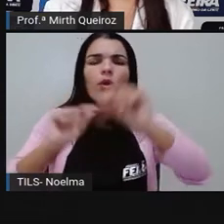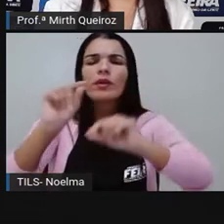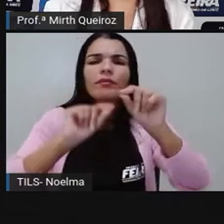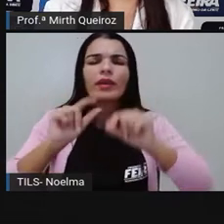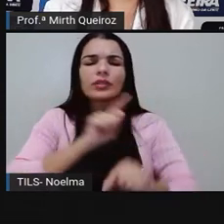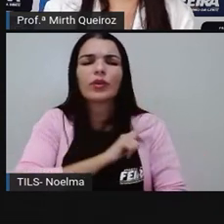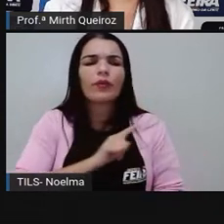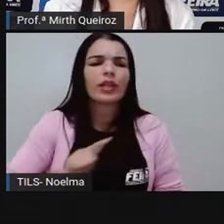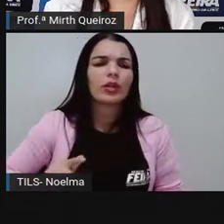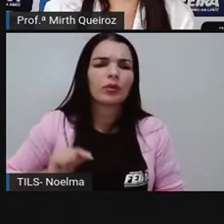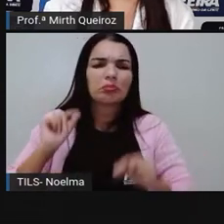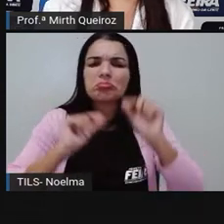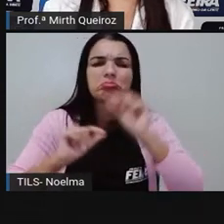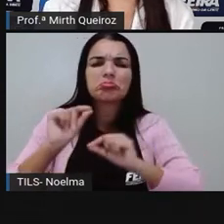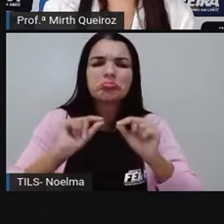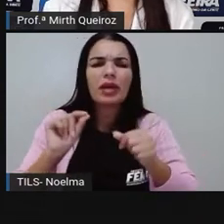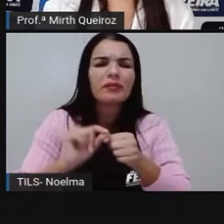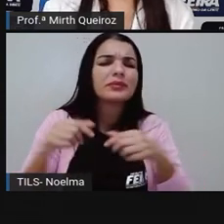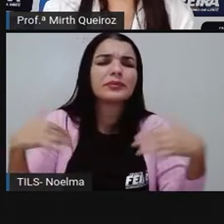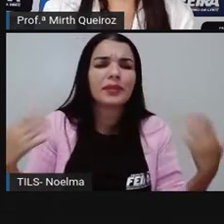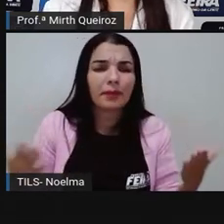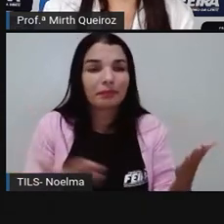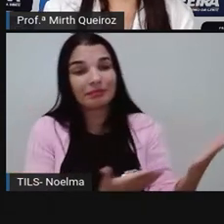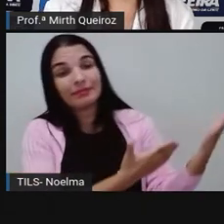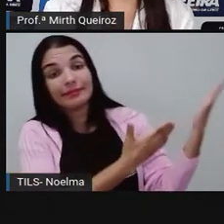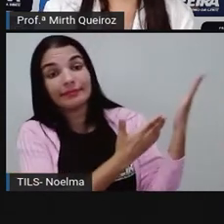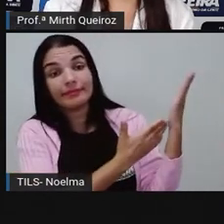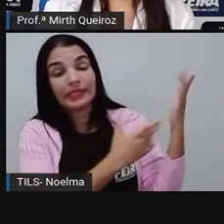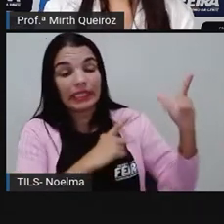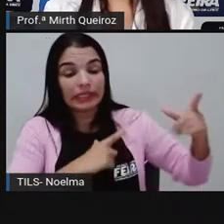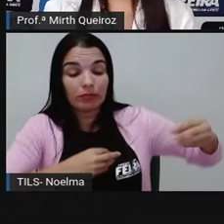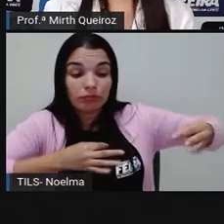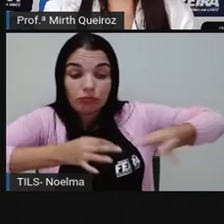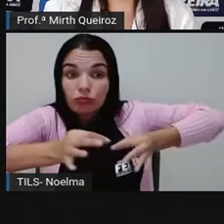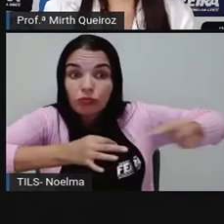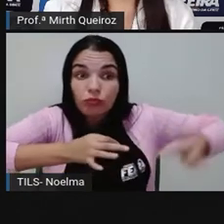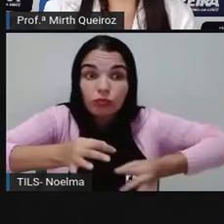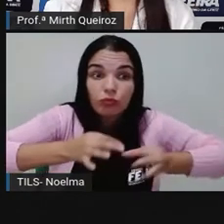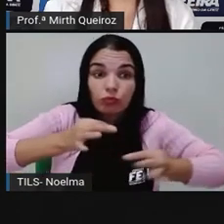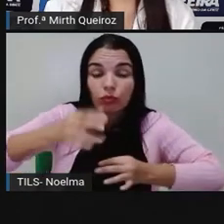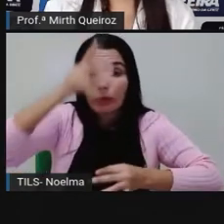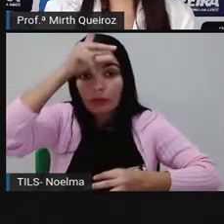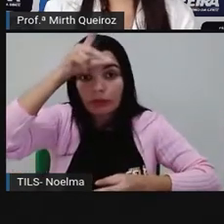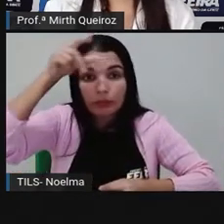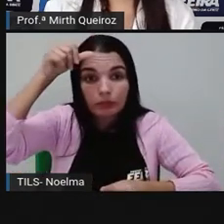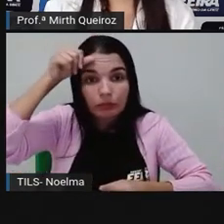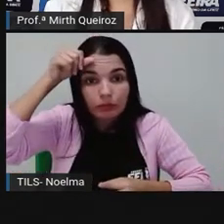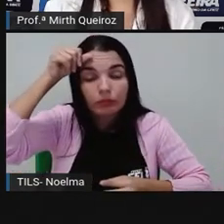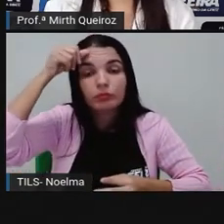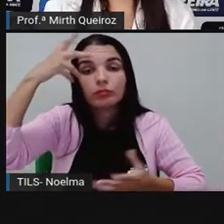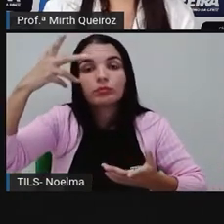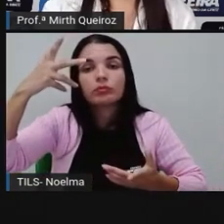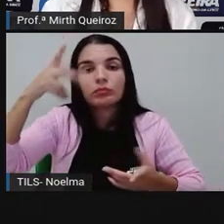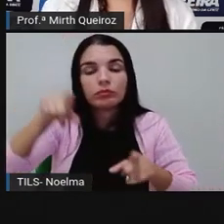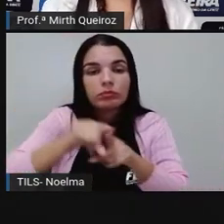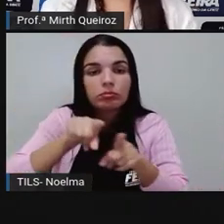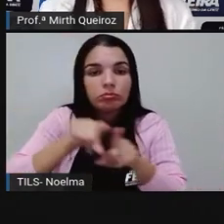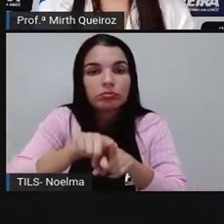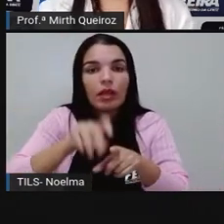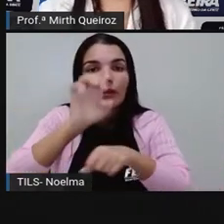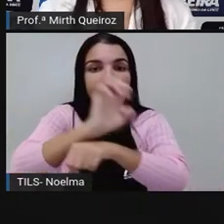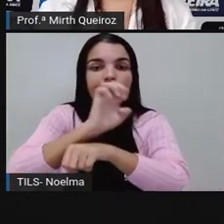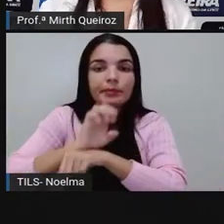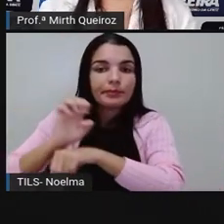faz um governador? Ele faz articulação política com o governo federal e com os municípios, né, do Estado. Então, ele